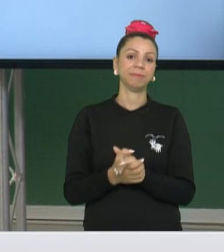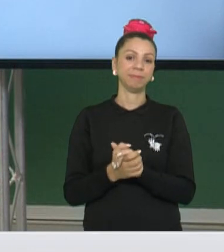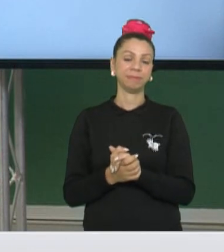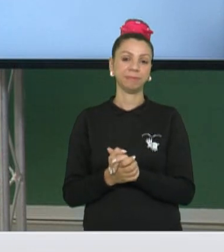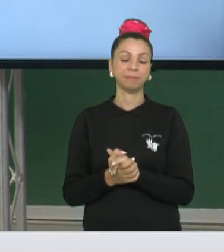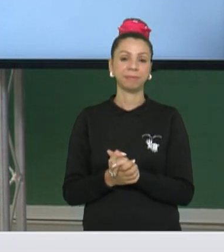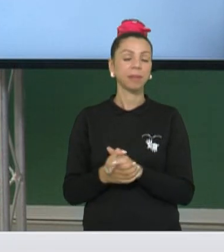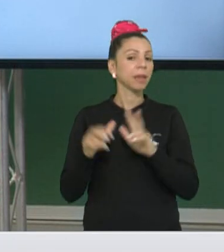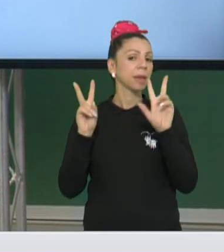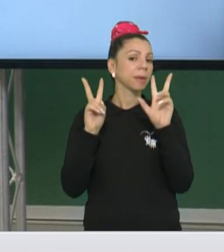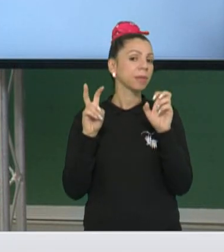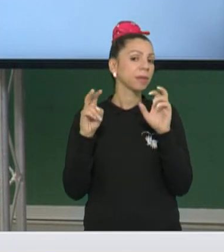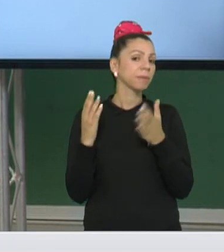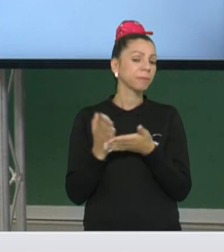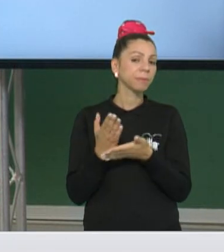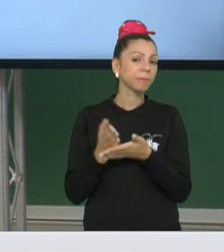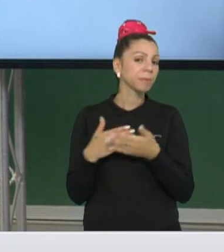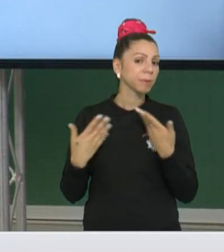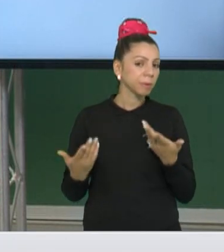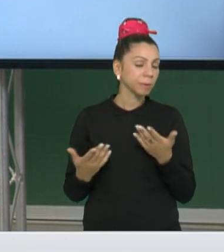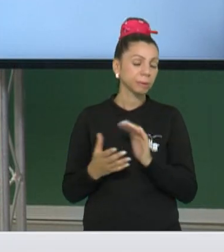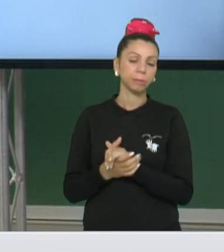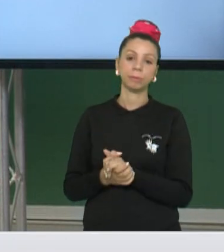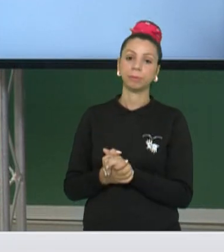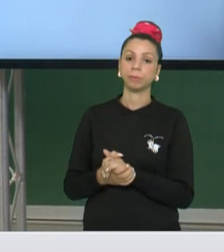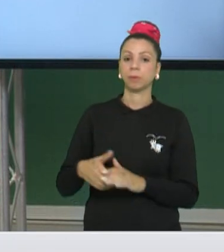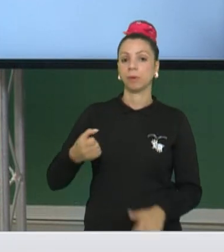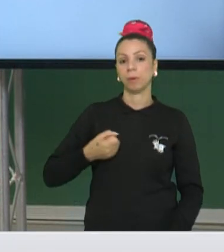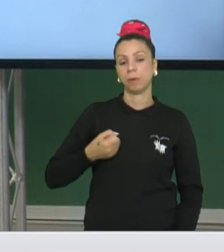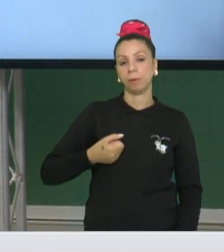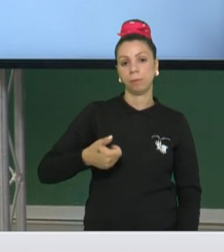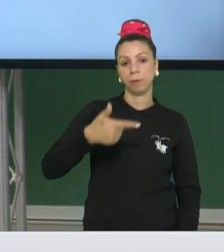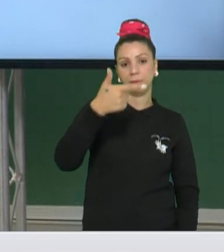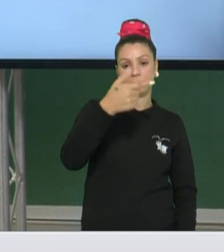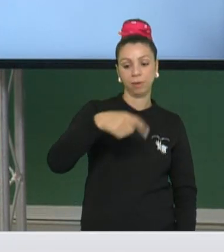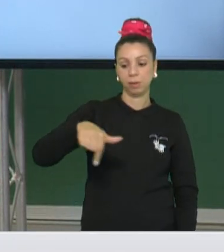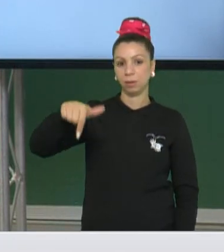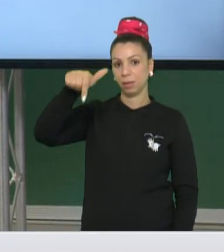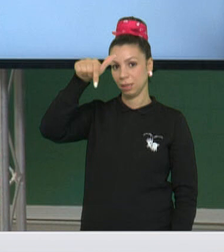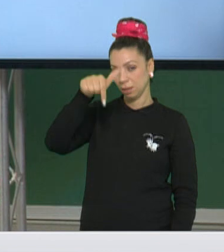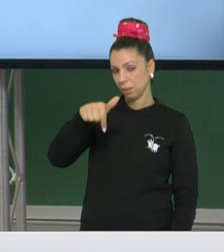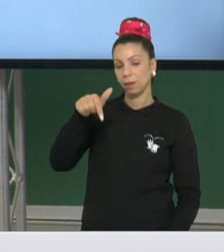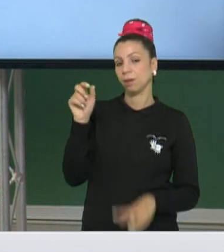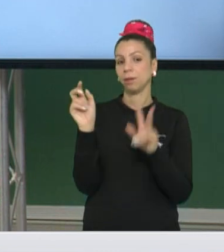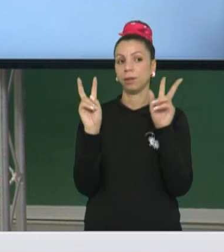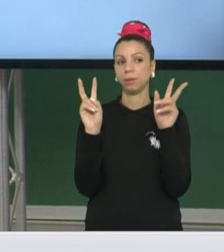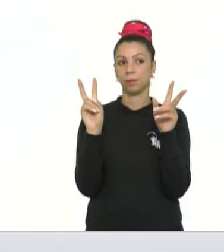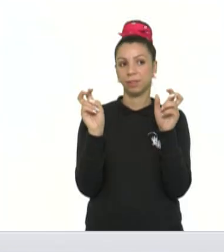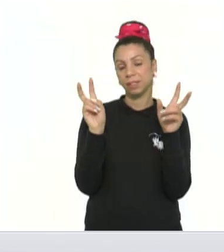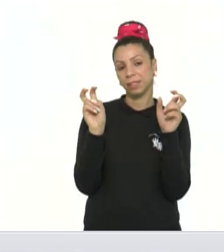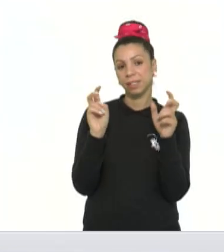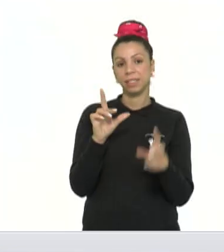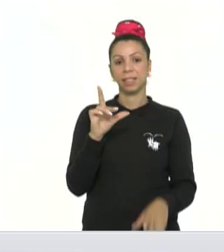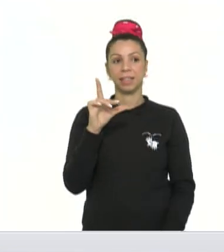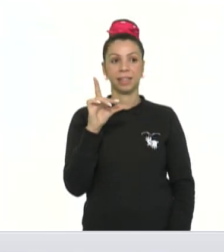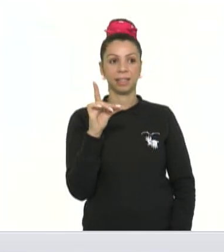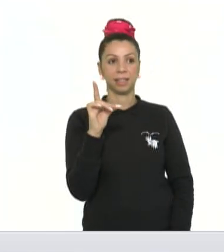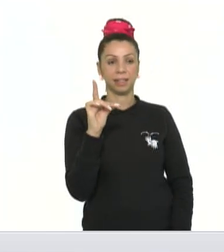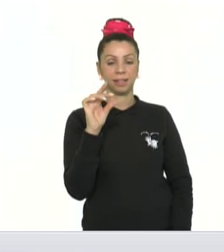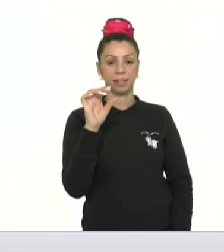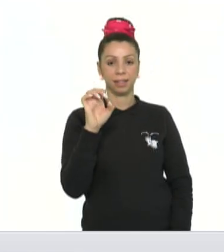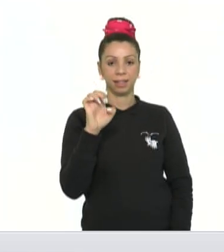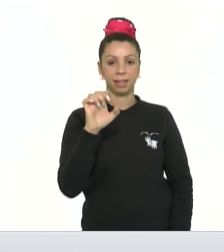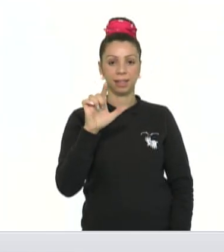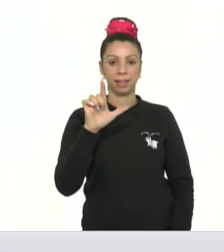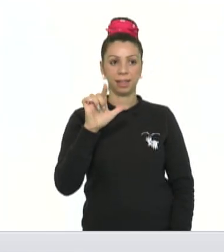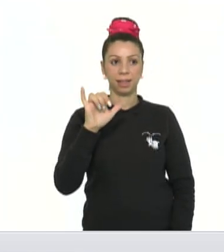caderno. A aula de hoje, número 27, e o tema Delivery, a comodidade